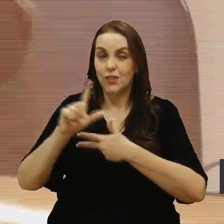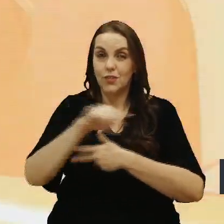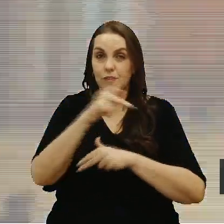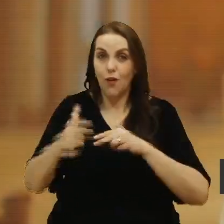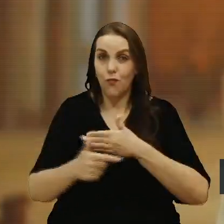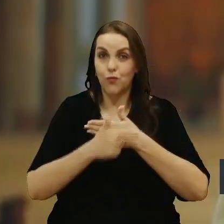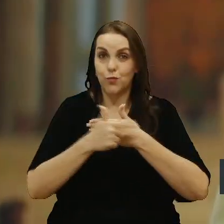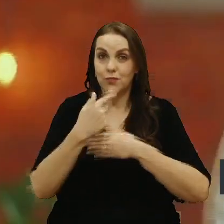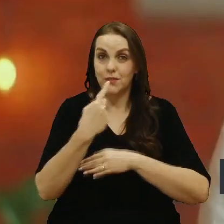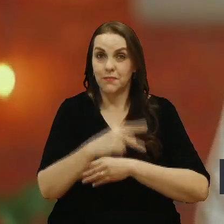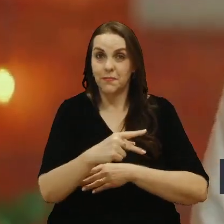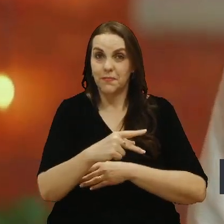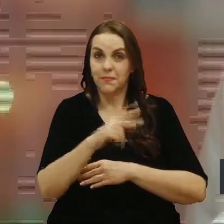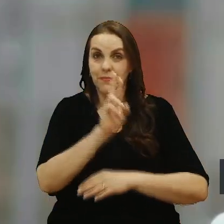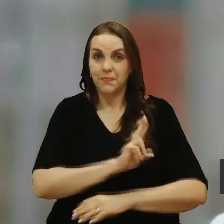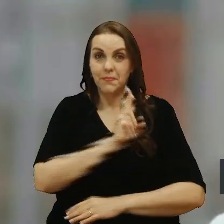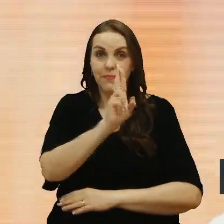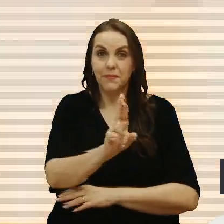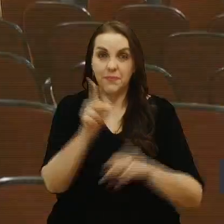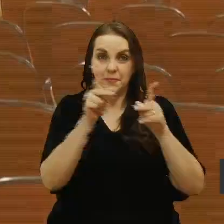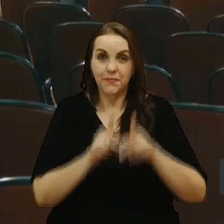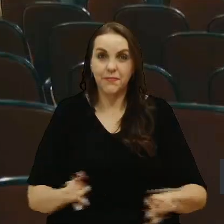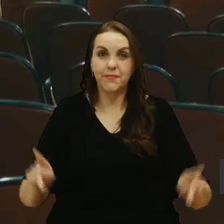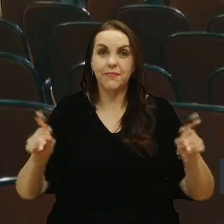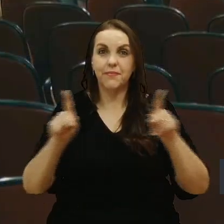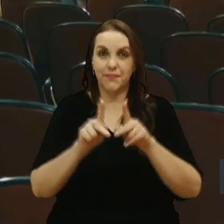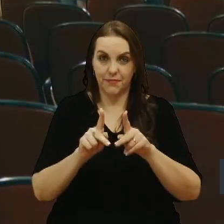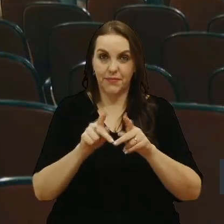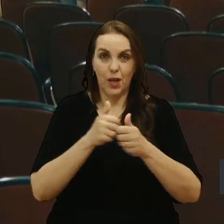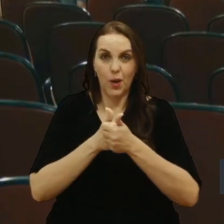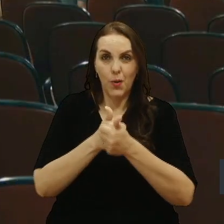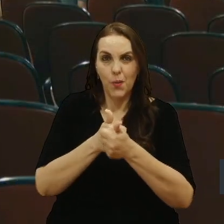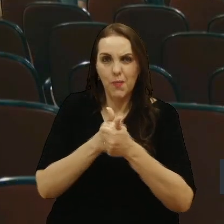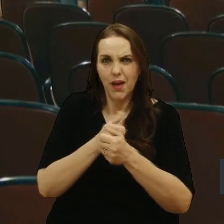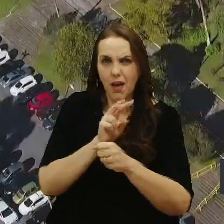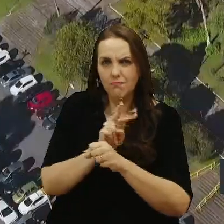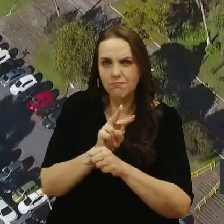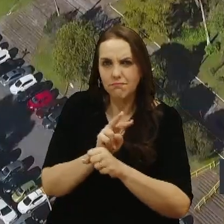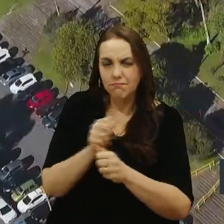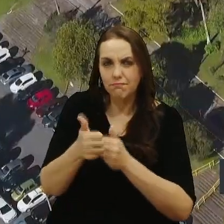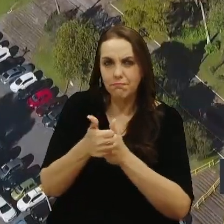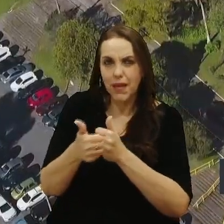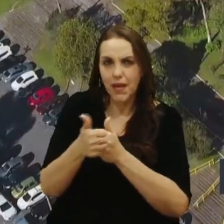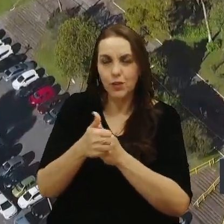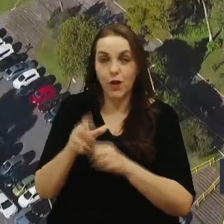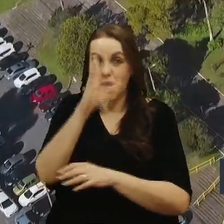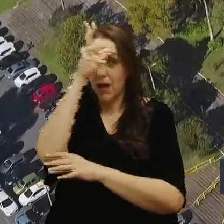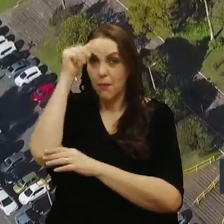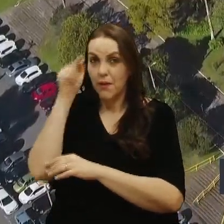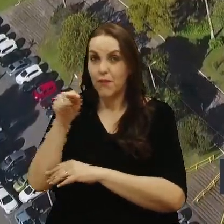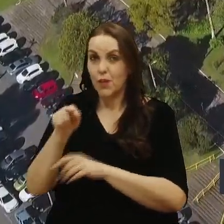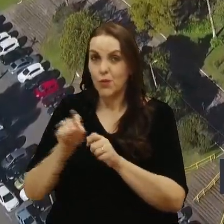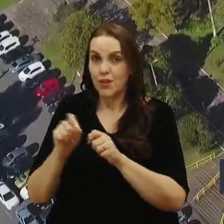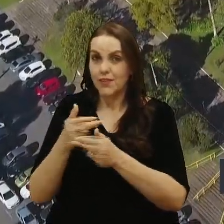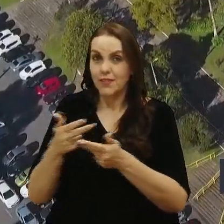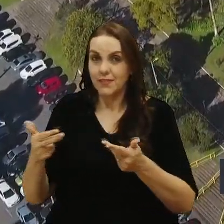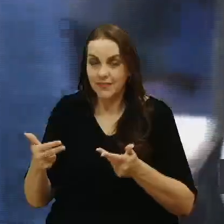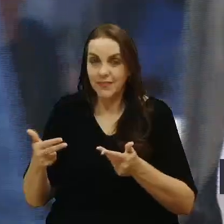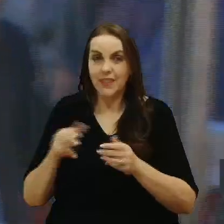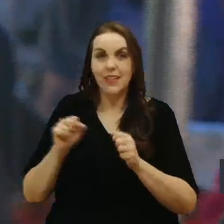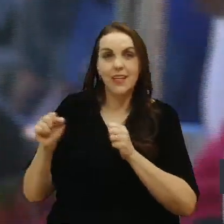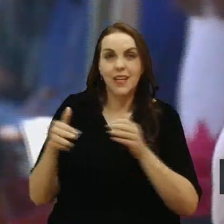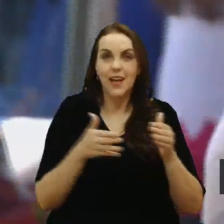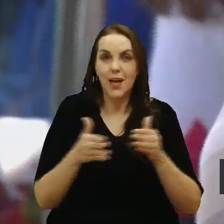papel: representar a população, acompanhar de perto os atos da Prefeitura e decidir caminhos